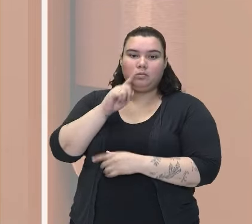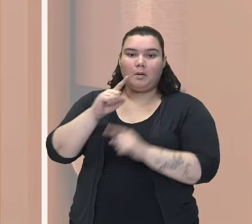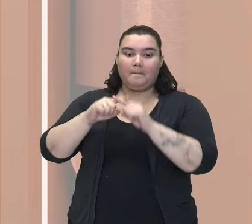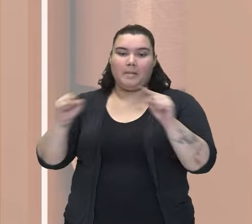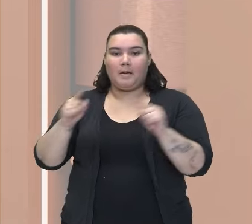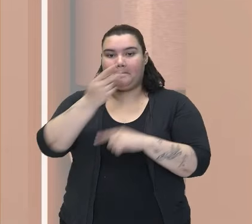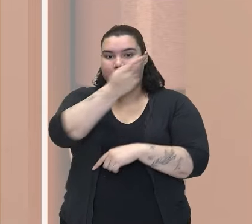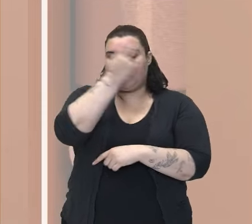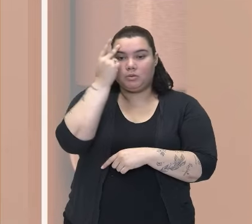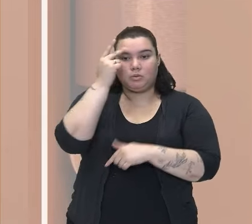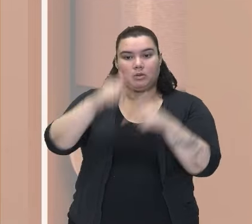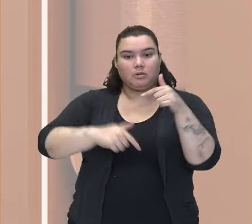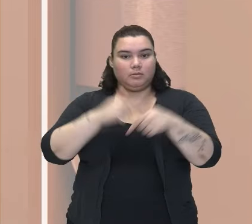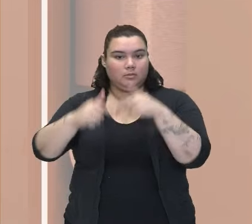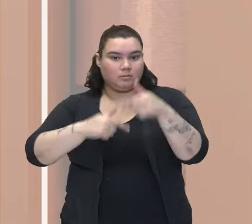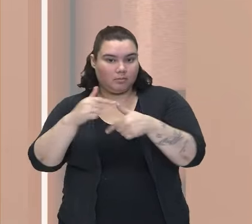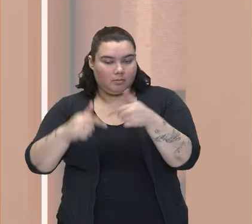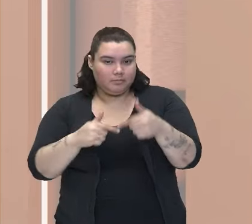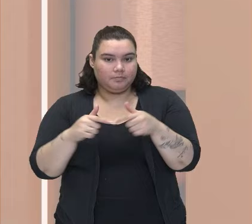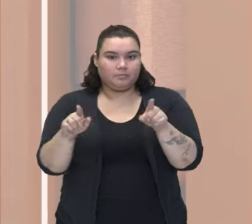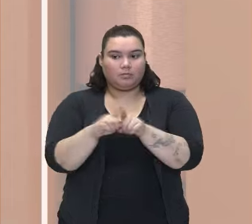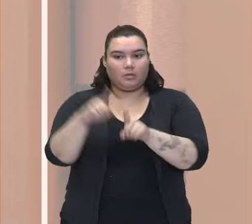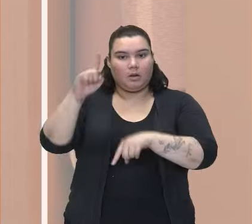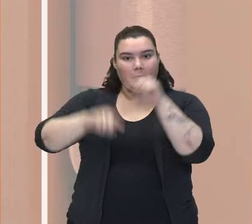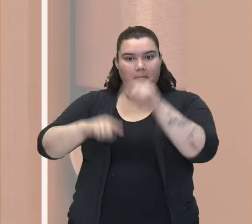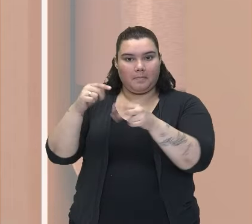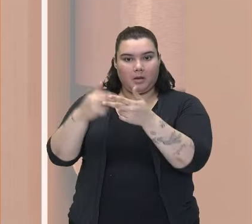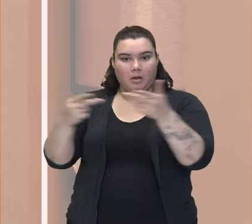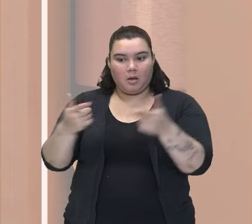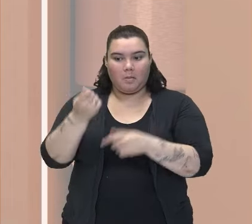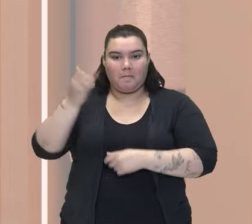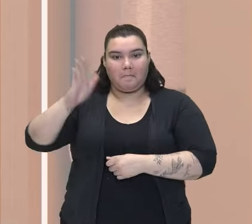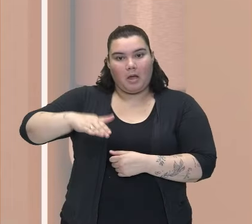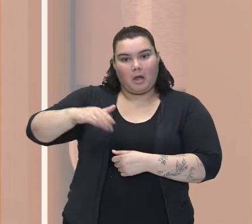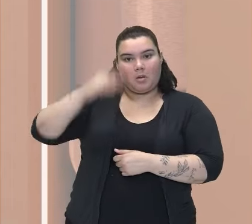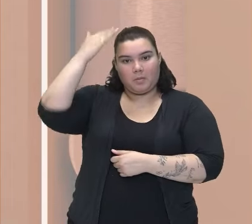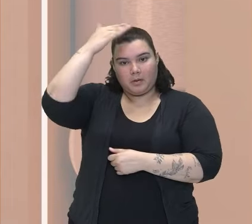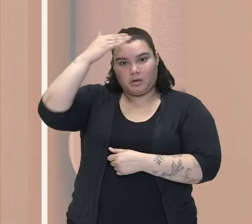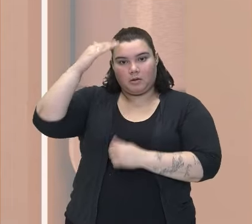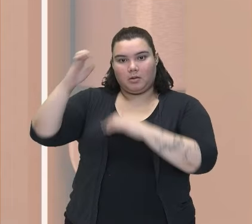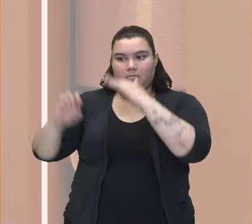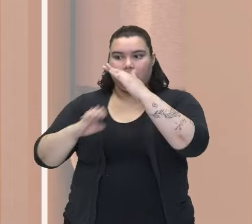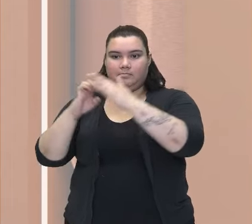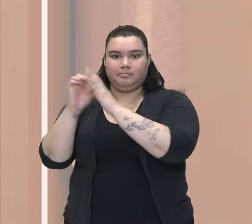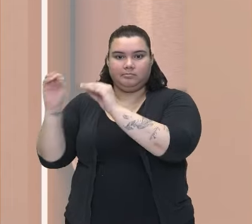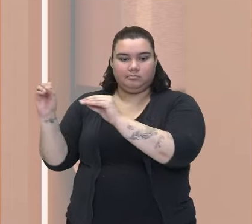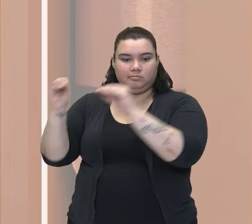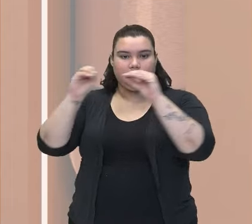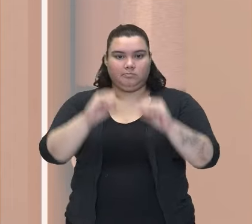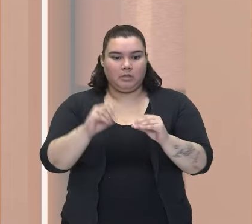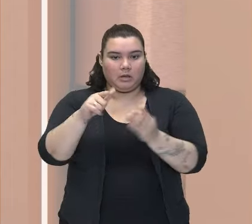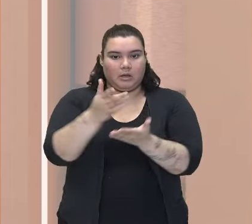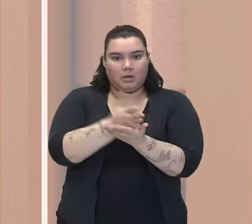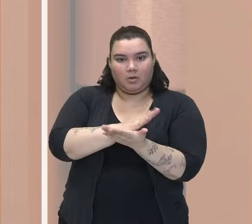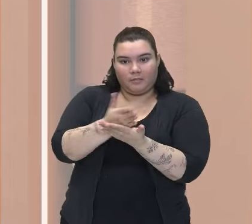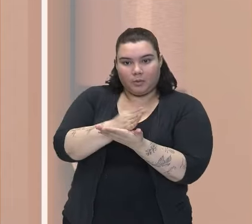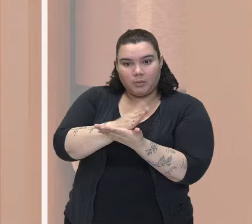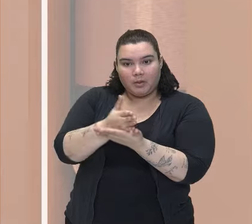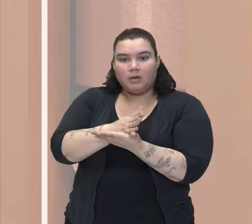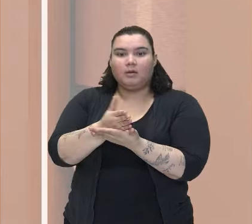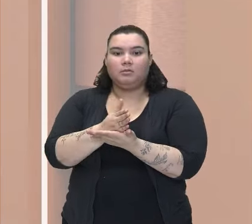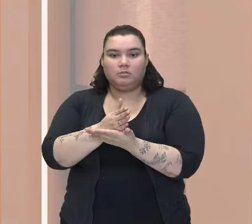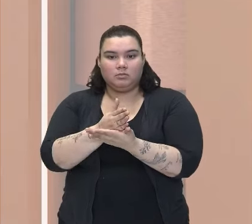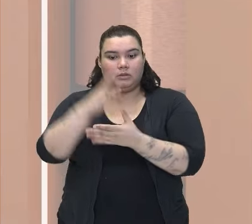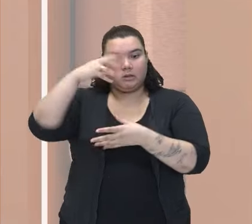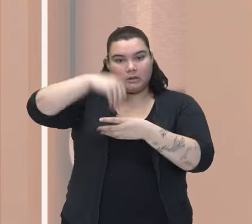de obra, né? A parte também de matéria-prima é mais barata no México, então essas empresas acabam se instalando na fronteira ali do México, já